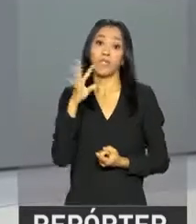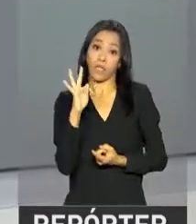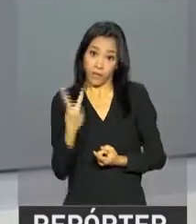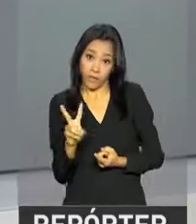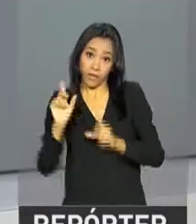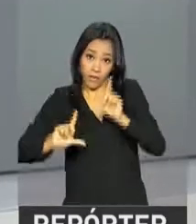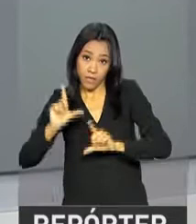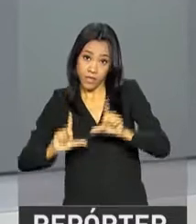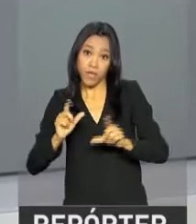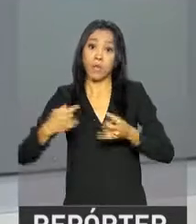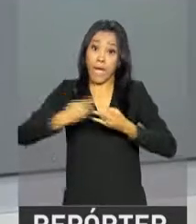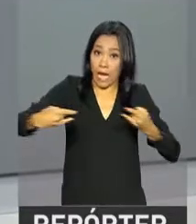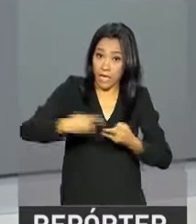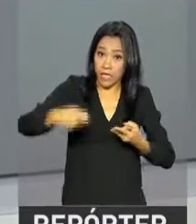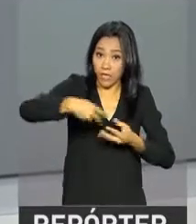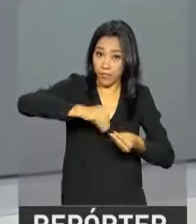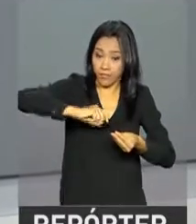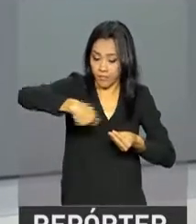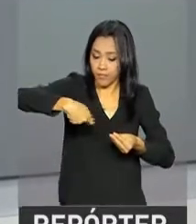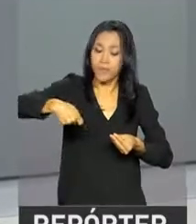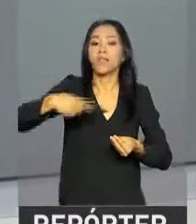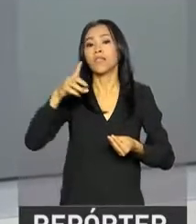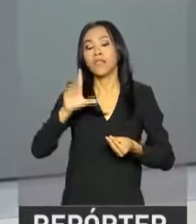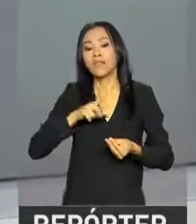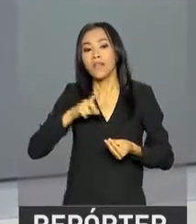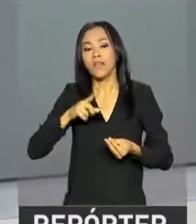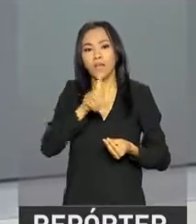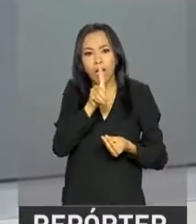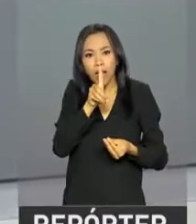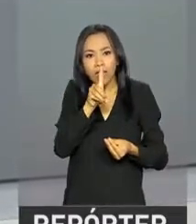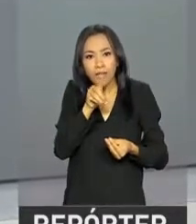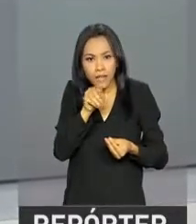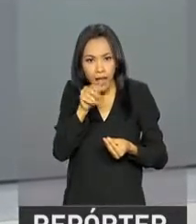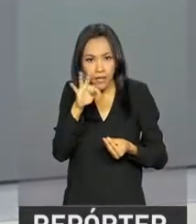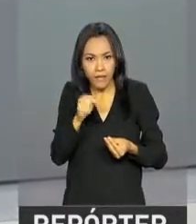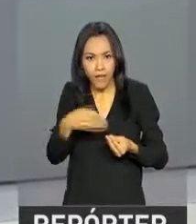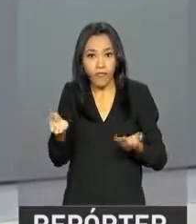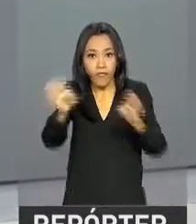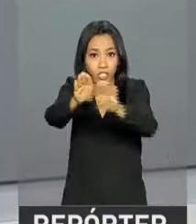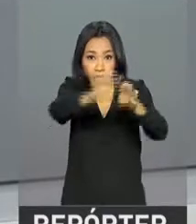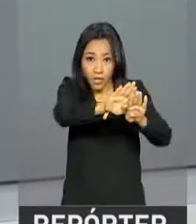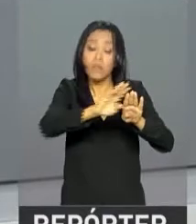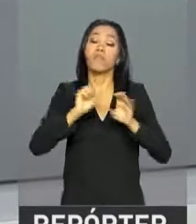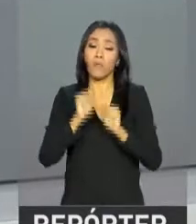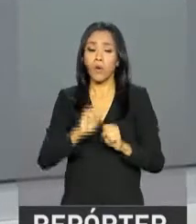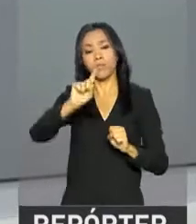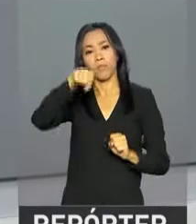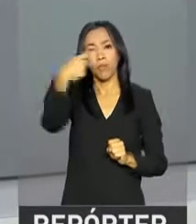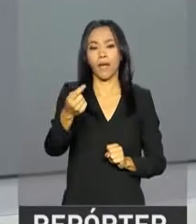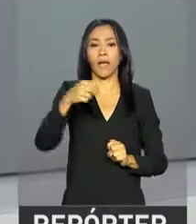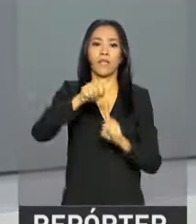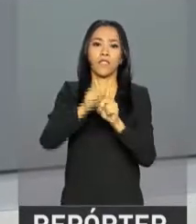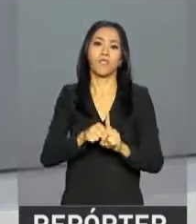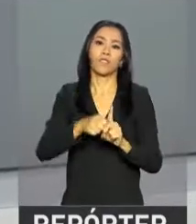bem como os carnês que estiverem com vencimento nas datas em que as agências estiverem fechadas não poder ser pagos no primeiro dia útil